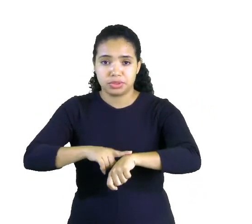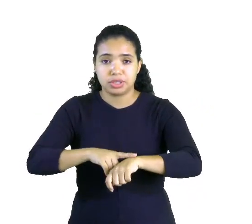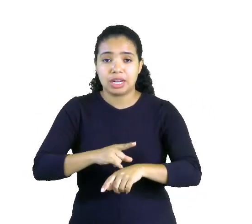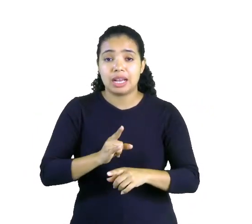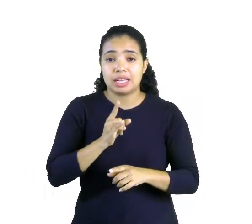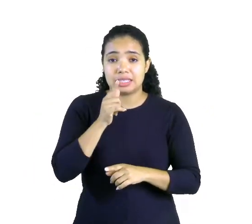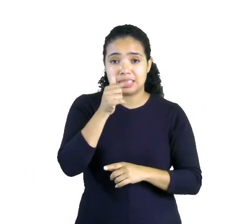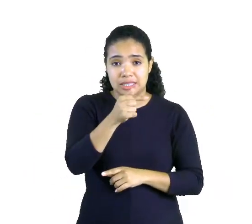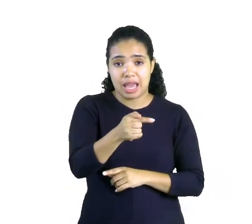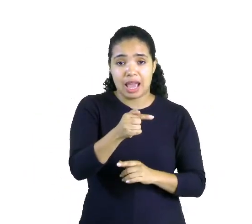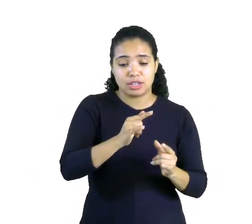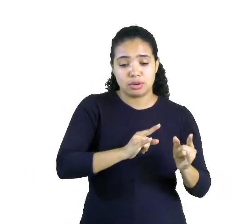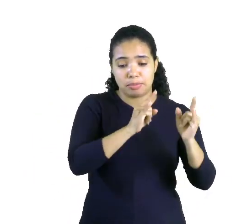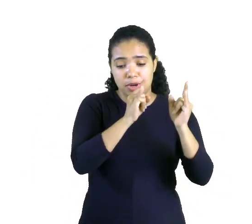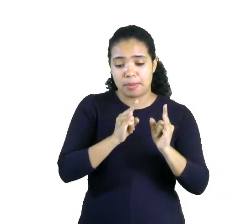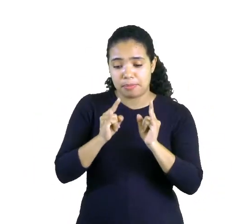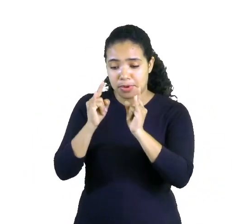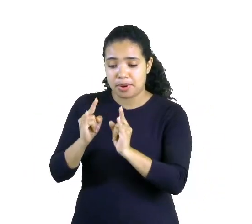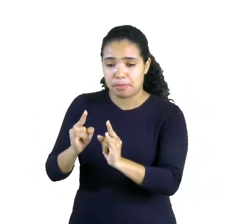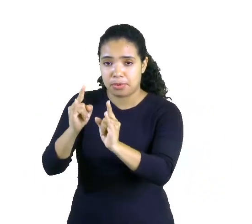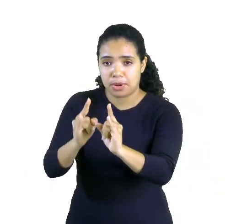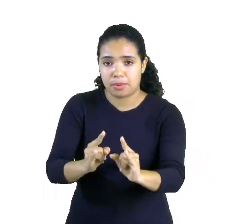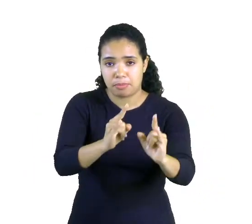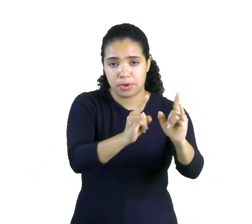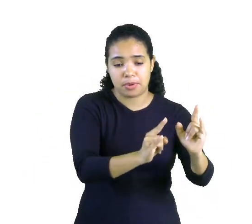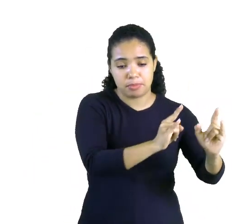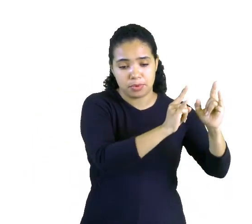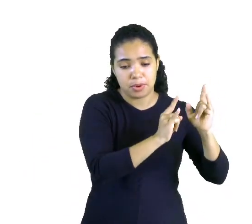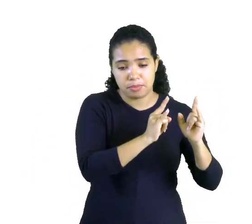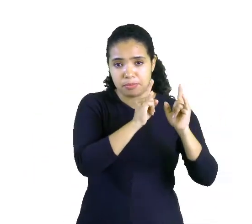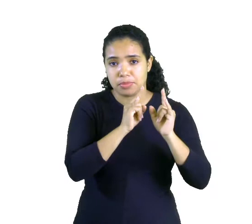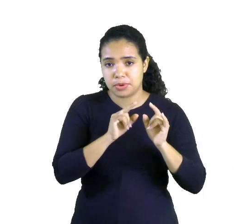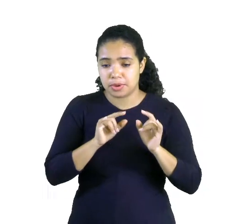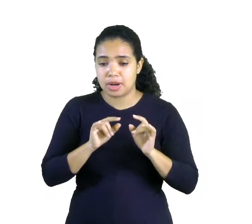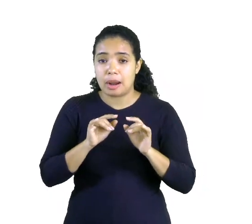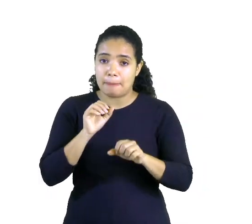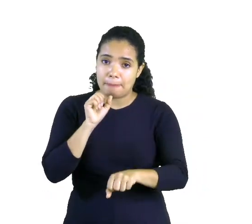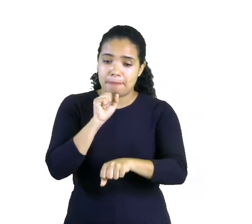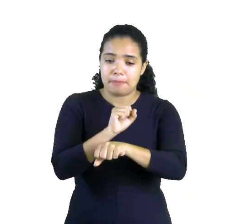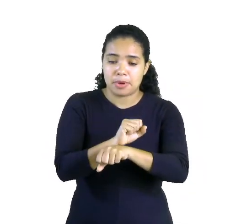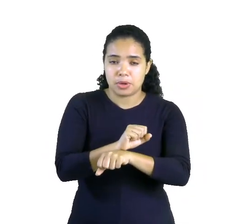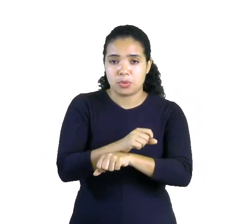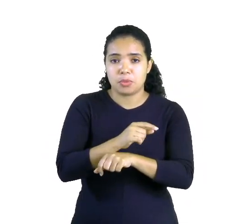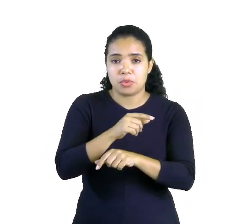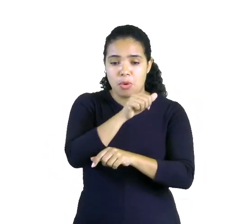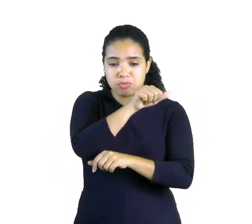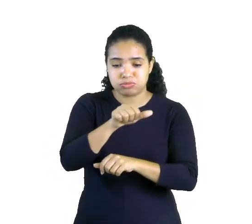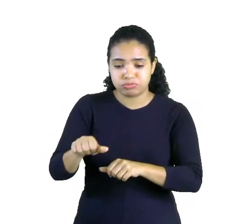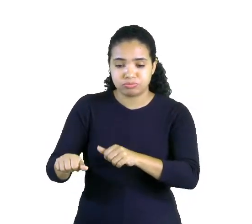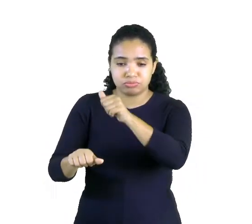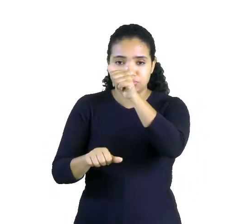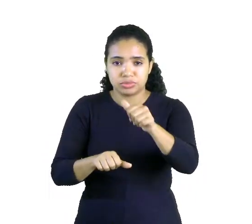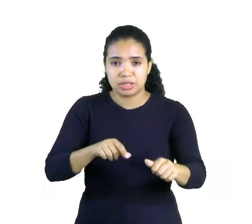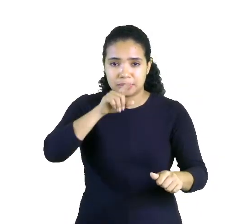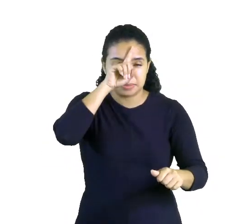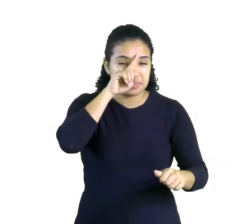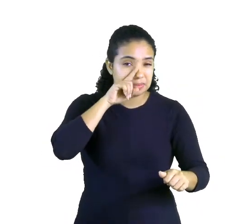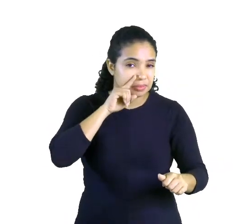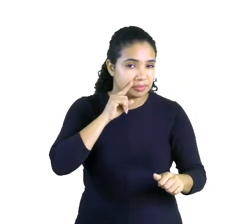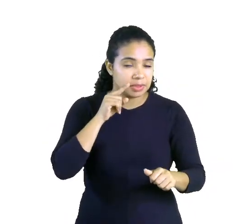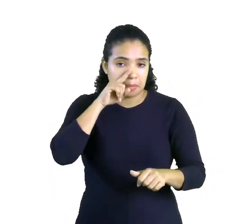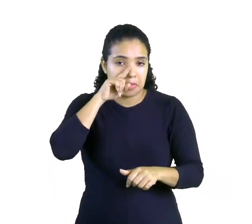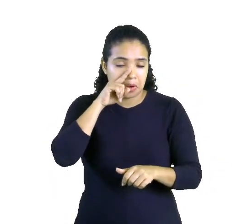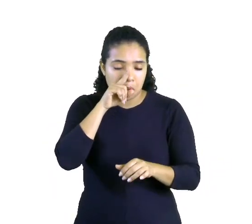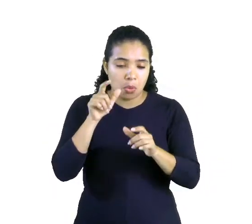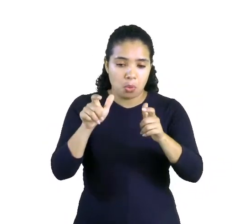interditados. Até o início da noite, a Secretaria Estadual de Defesa Civil dispunha da informação de